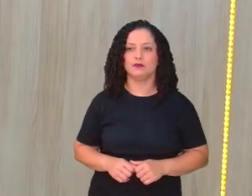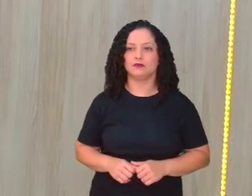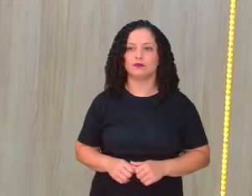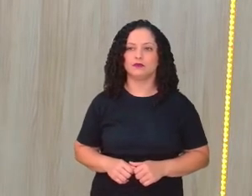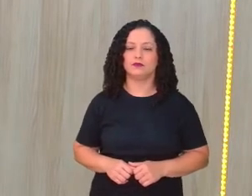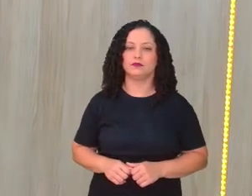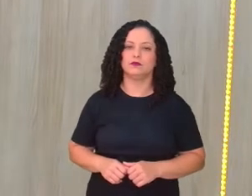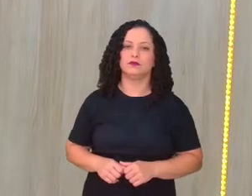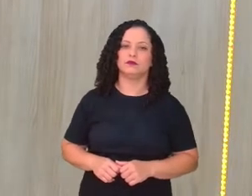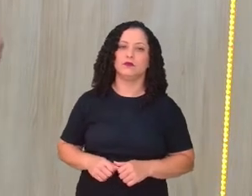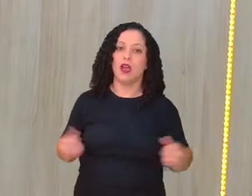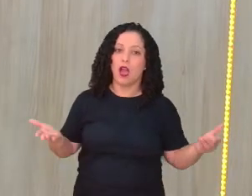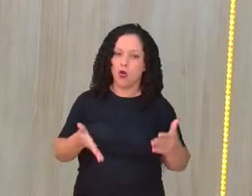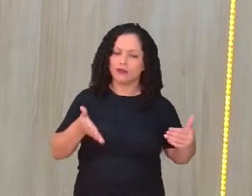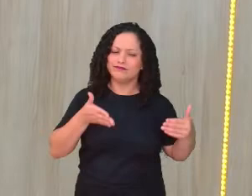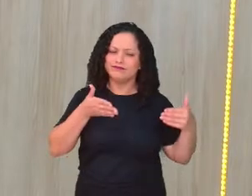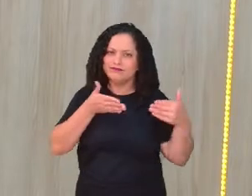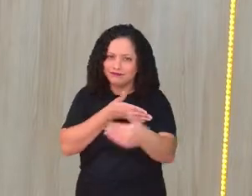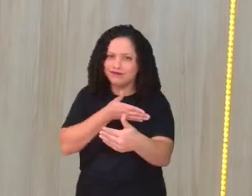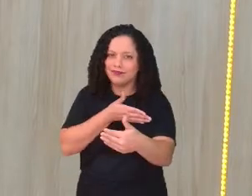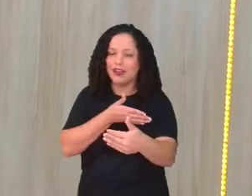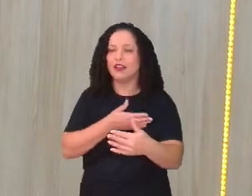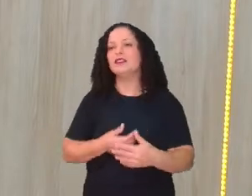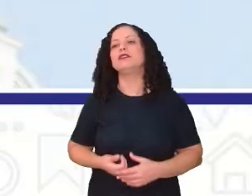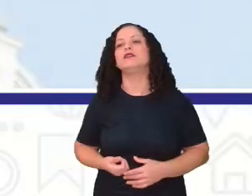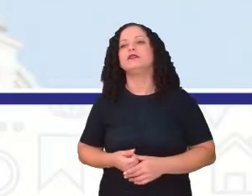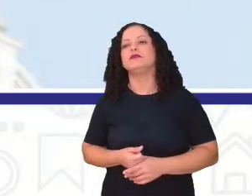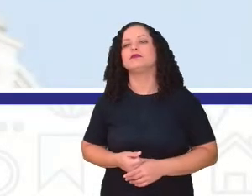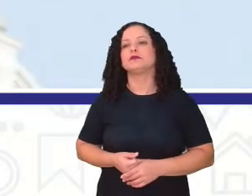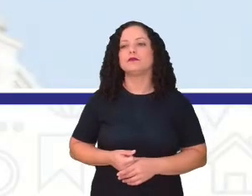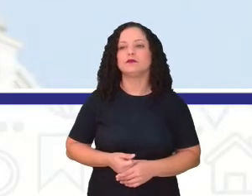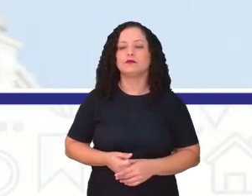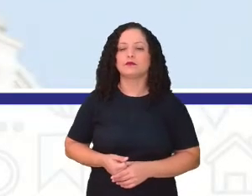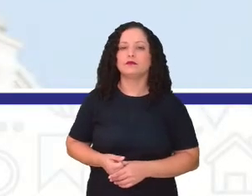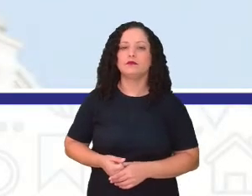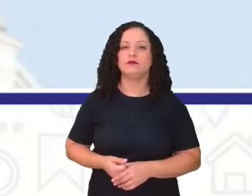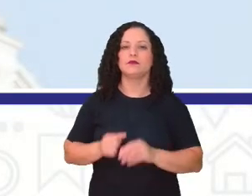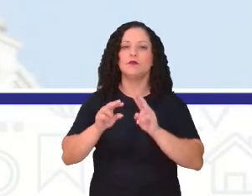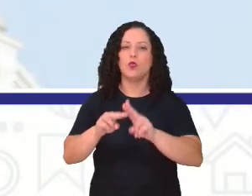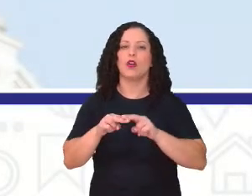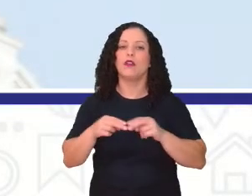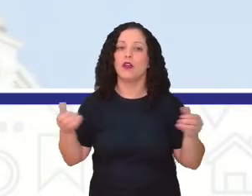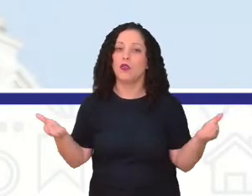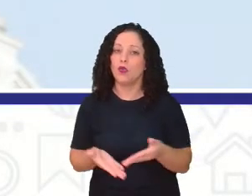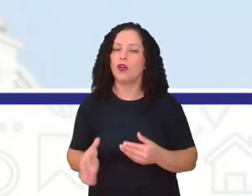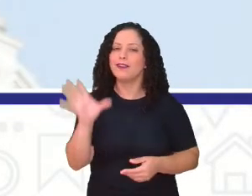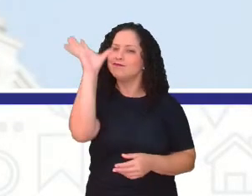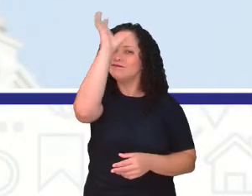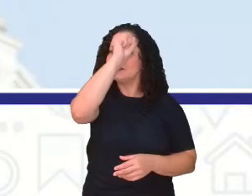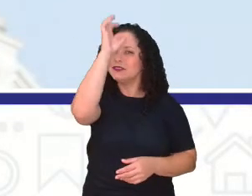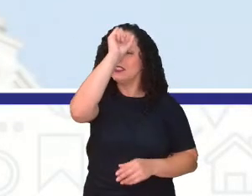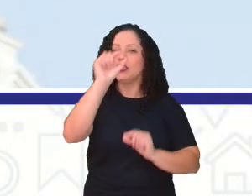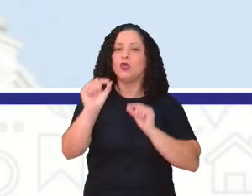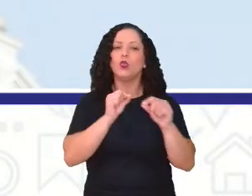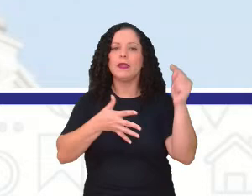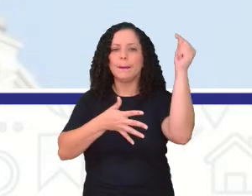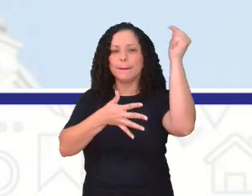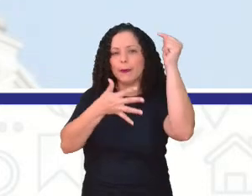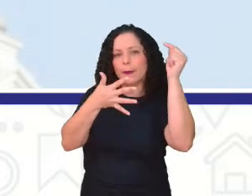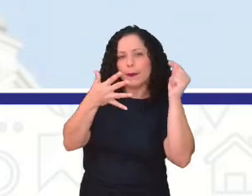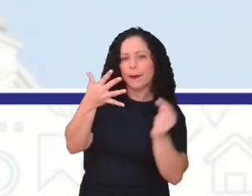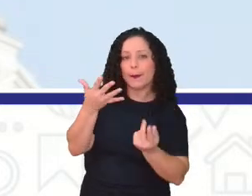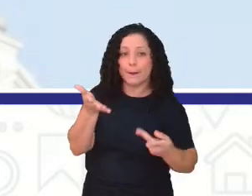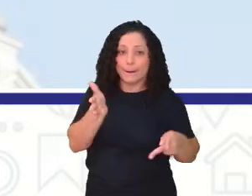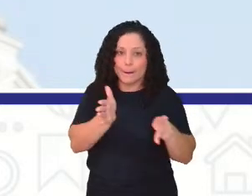Então, eu vou adiantar, certo? Porque a gente vai tentar entender agora quais eram os princípios básicos, né,